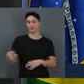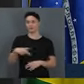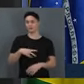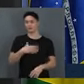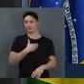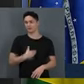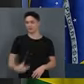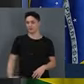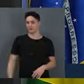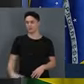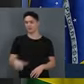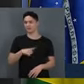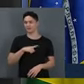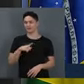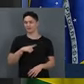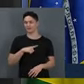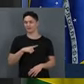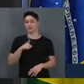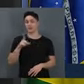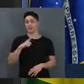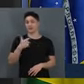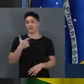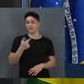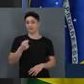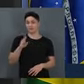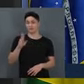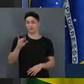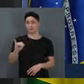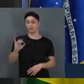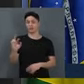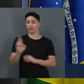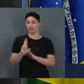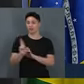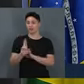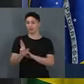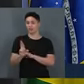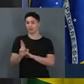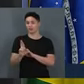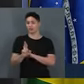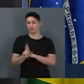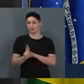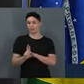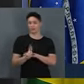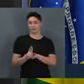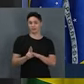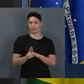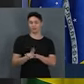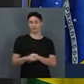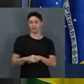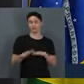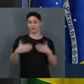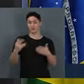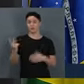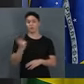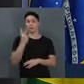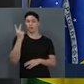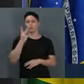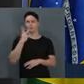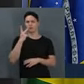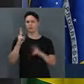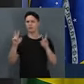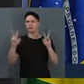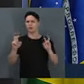aporte de 20 bilhões de reais este valor se refere a acordos